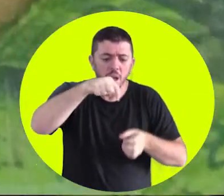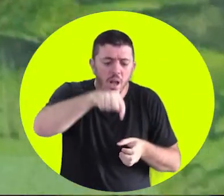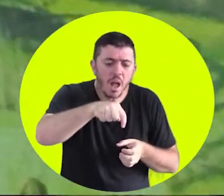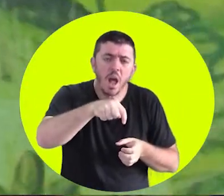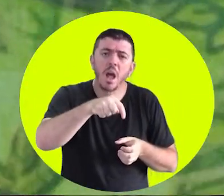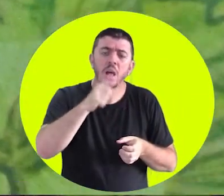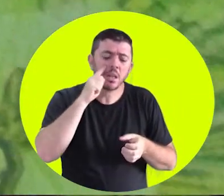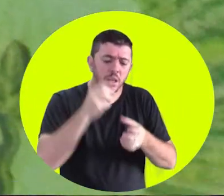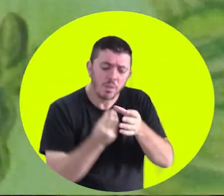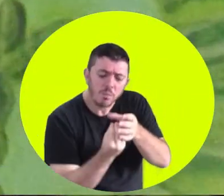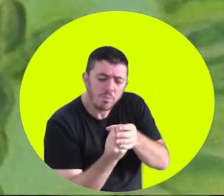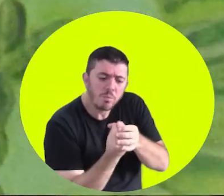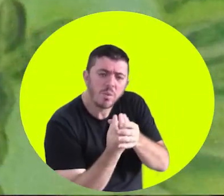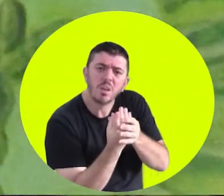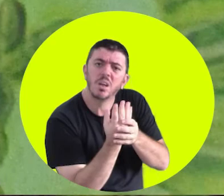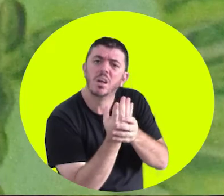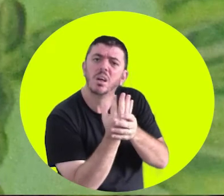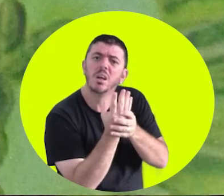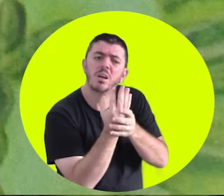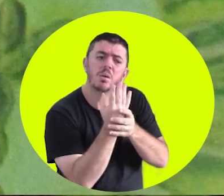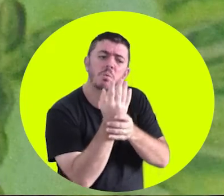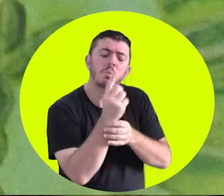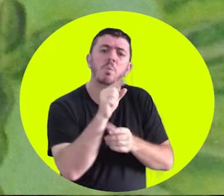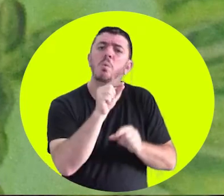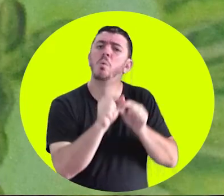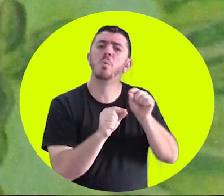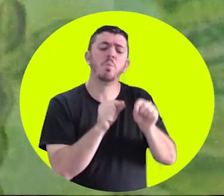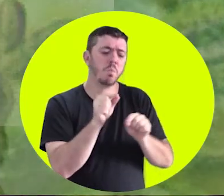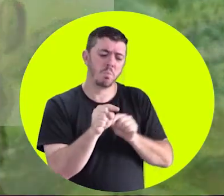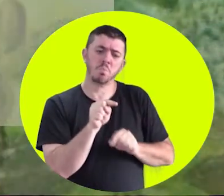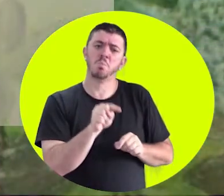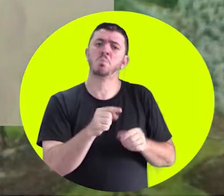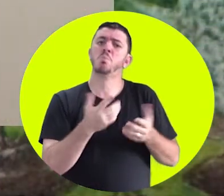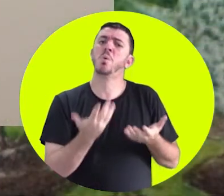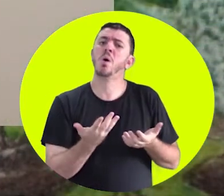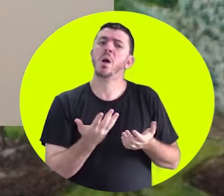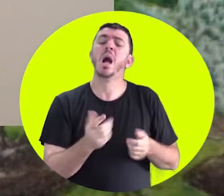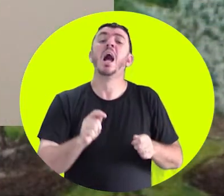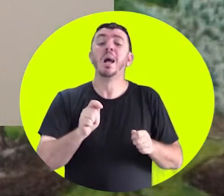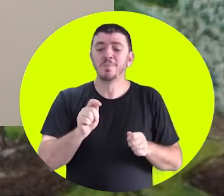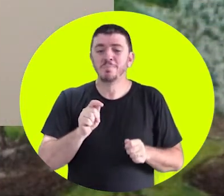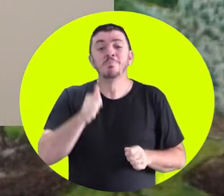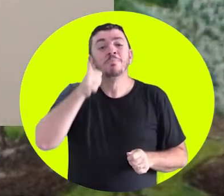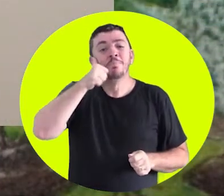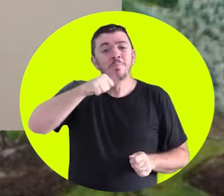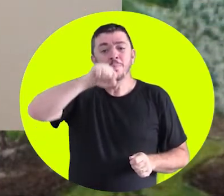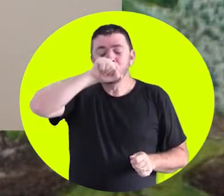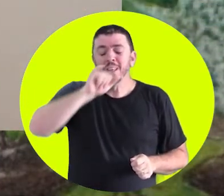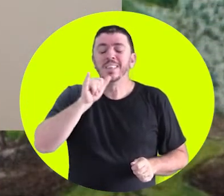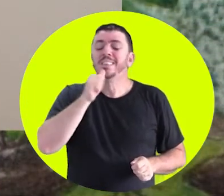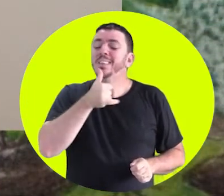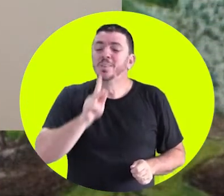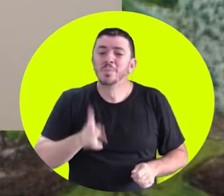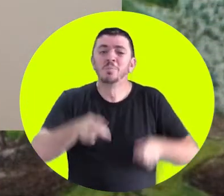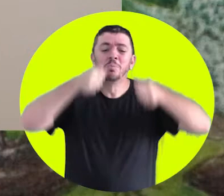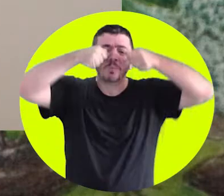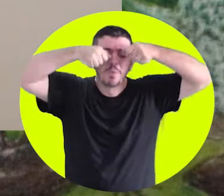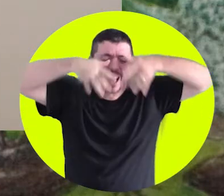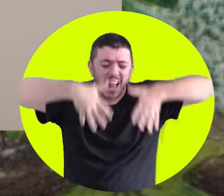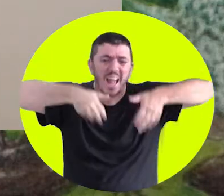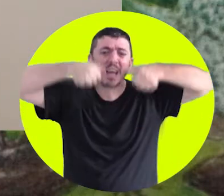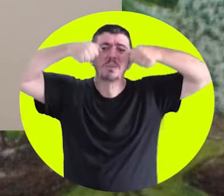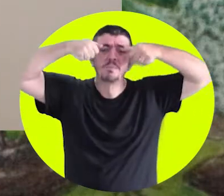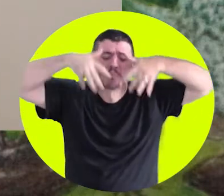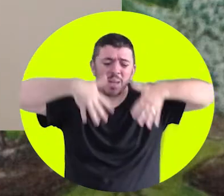não conhecia aquela planta, deixou que ela crescesse sem arrancá-la. E continuava chorando a perda da filha. As lágrimas da mãe de